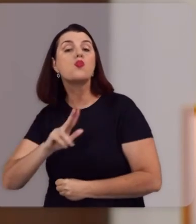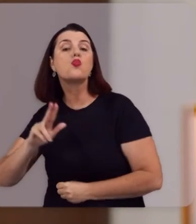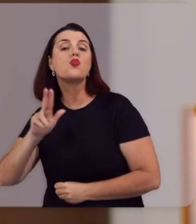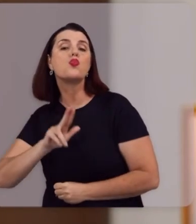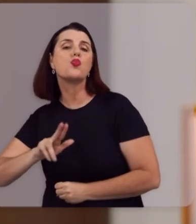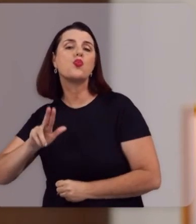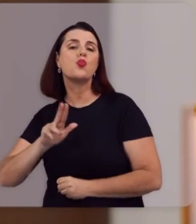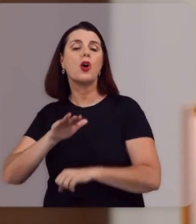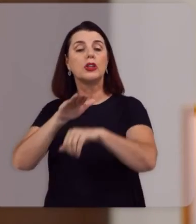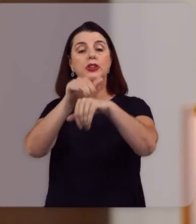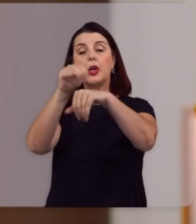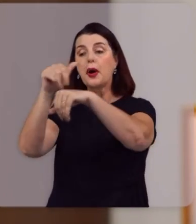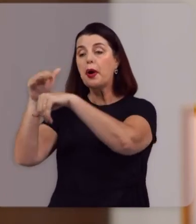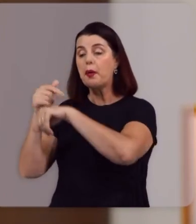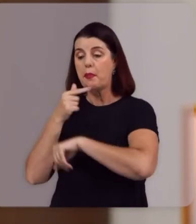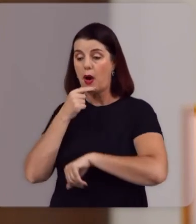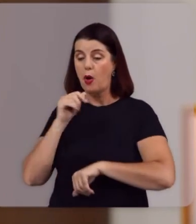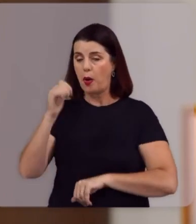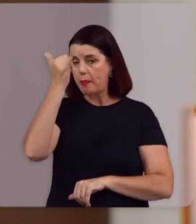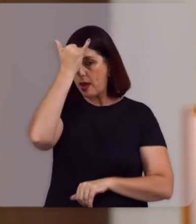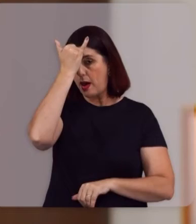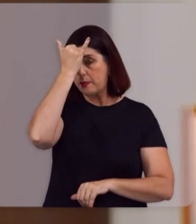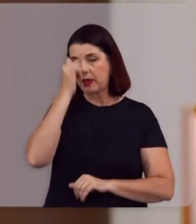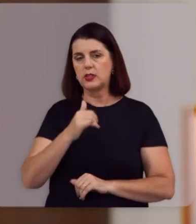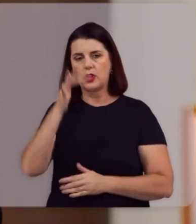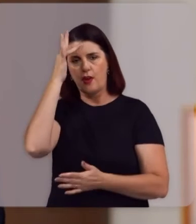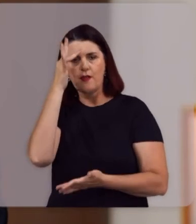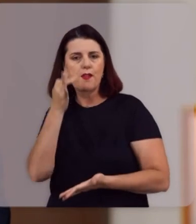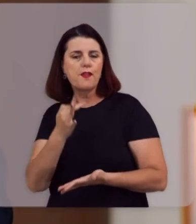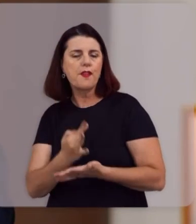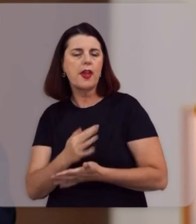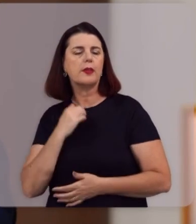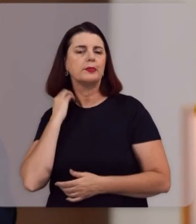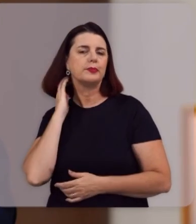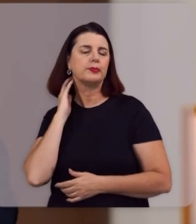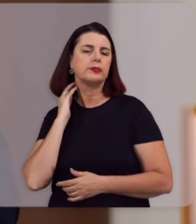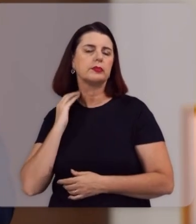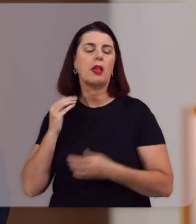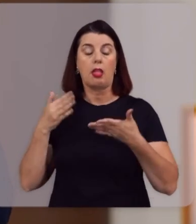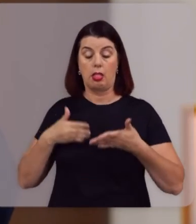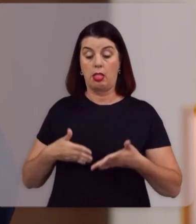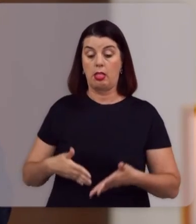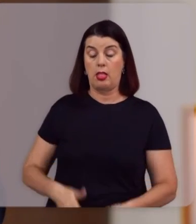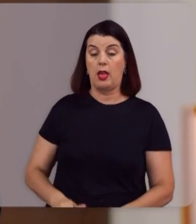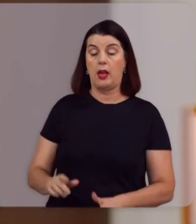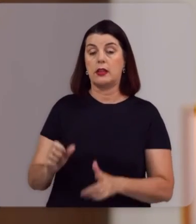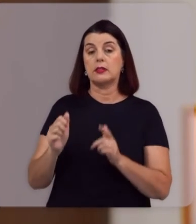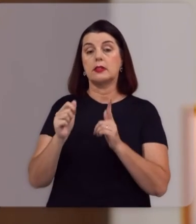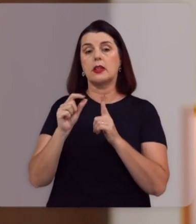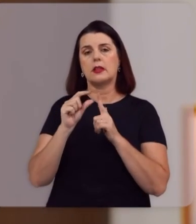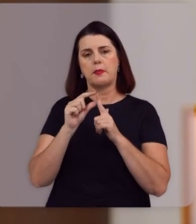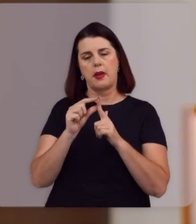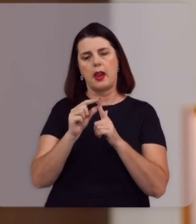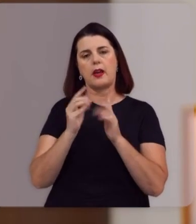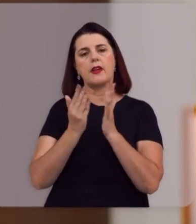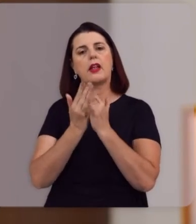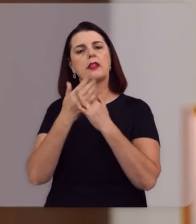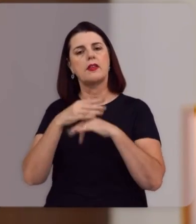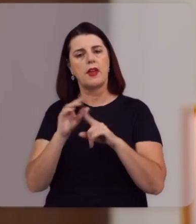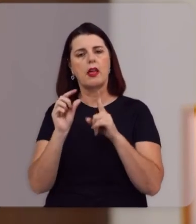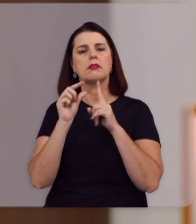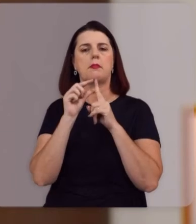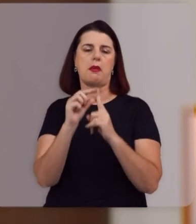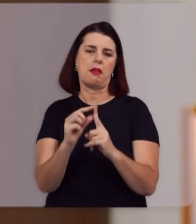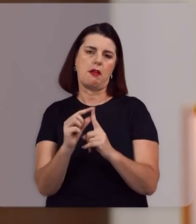instrumento De chamar os homens Ao arrependimento E a fé E eles Eles nascem E Da palavra E pela